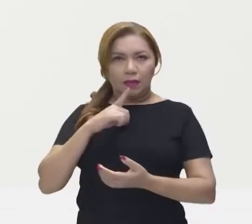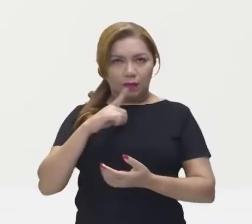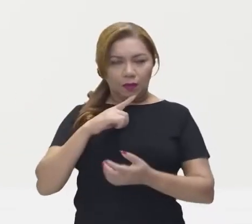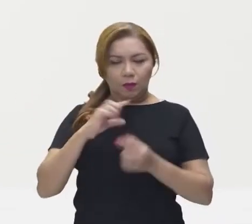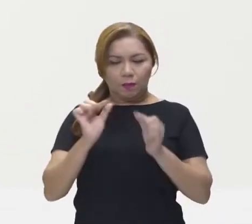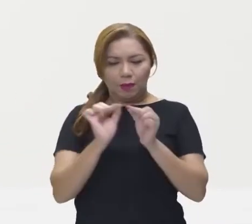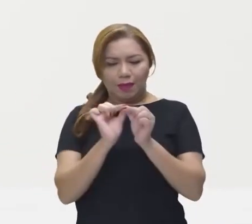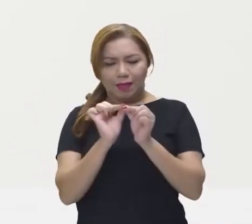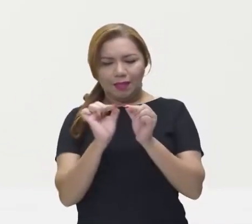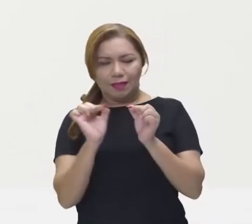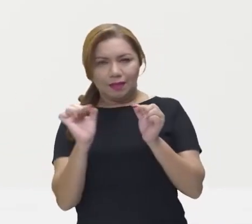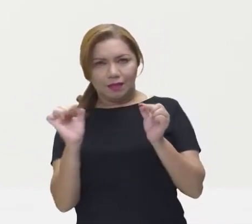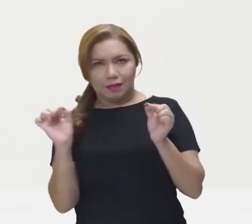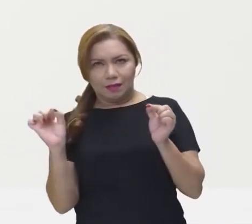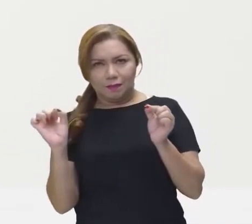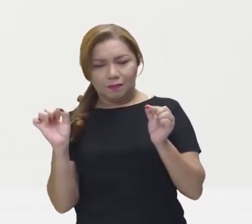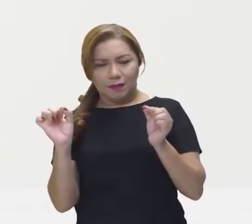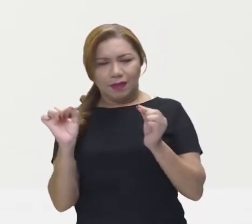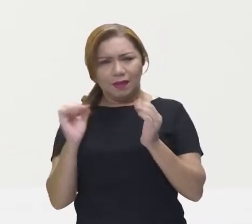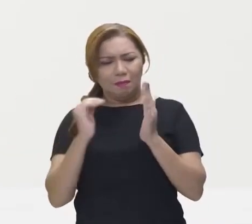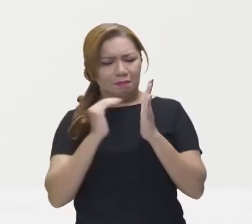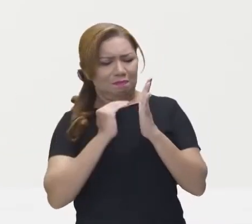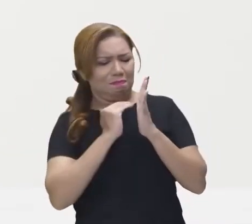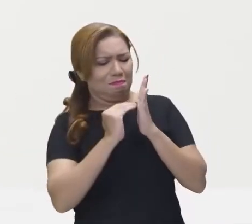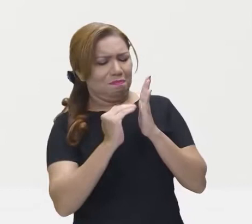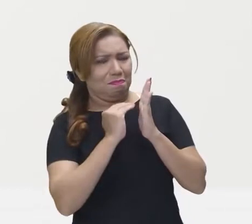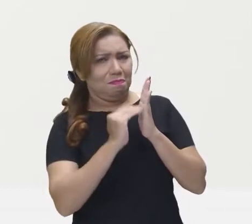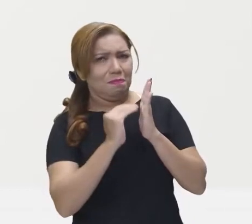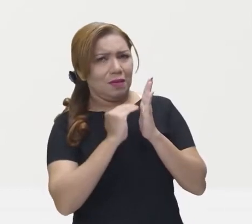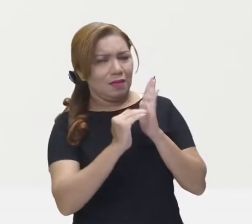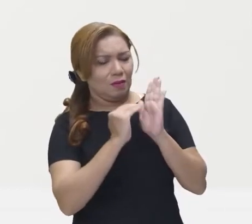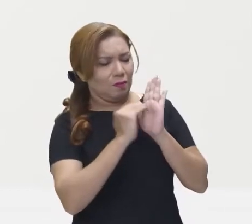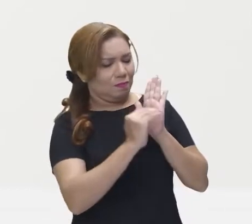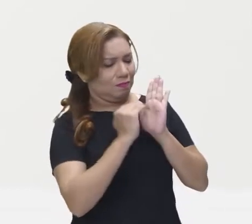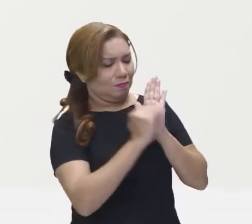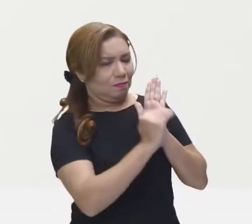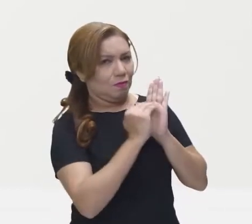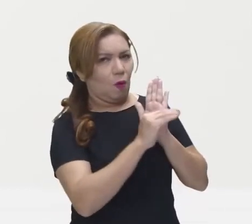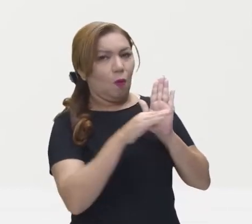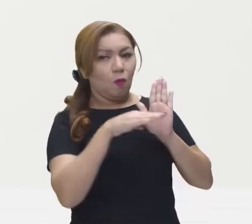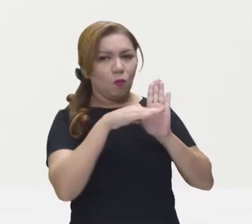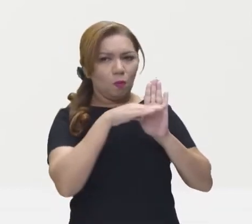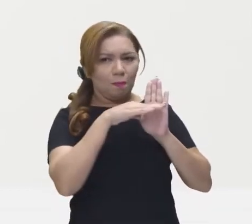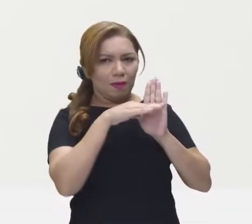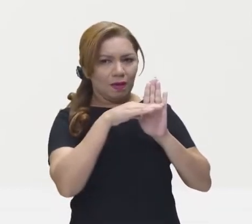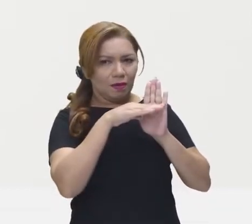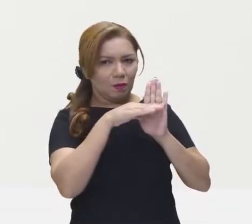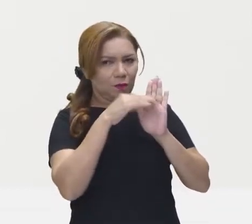partes iguais. Beleza? Já está marcado para você aí, ok?